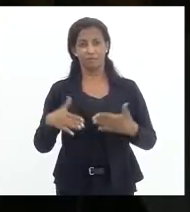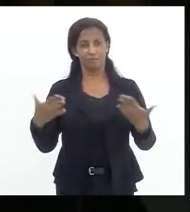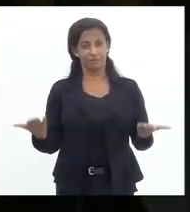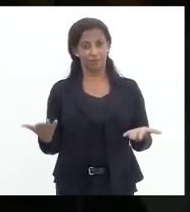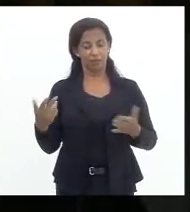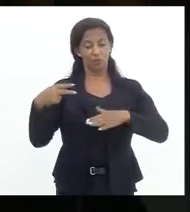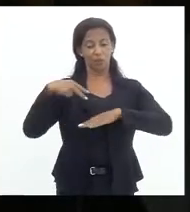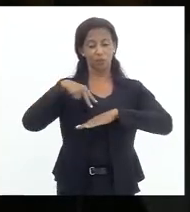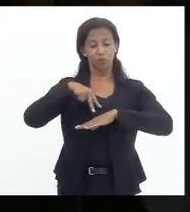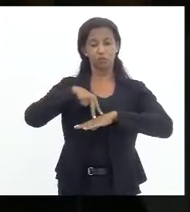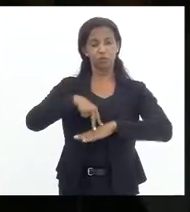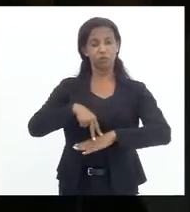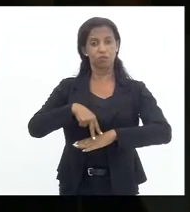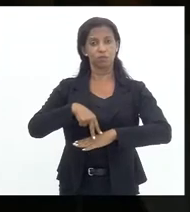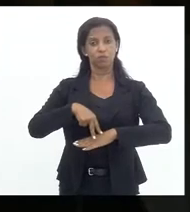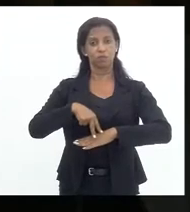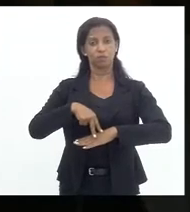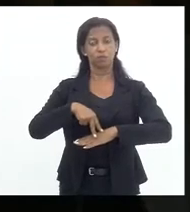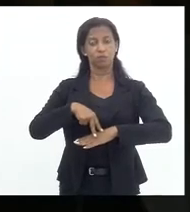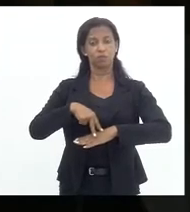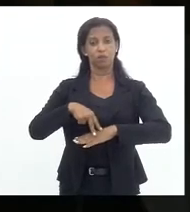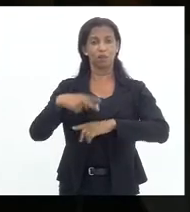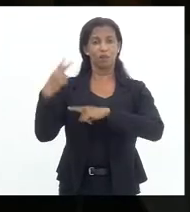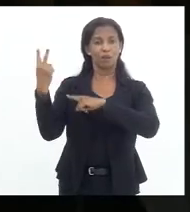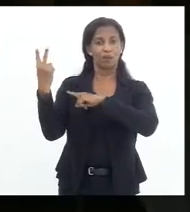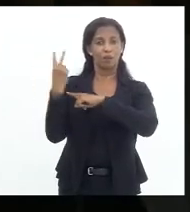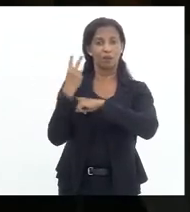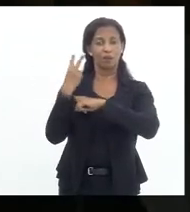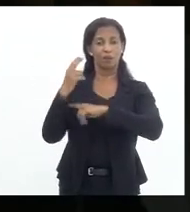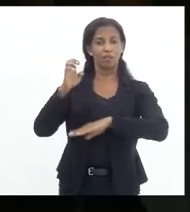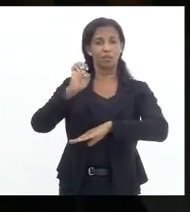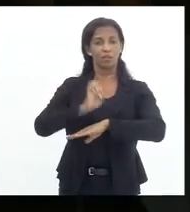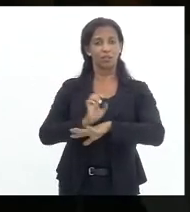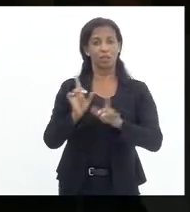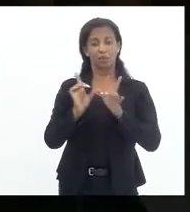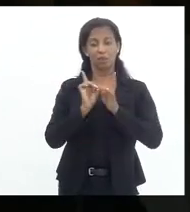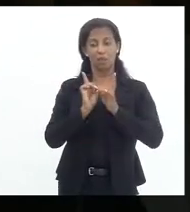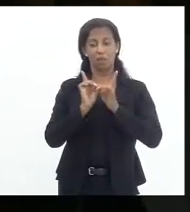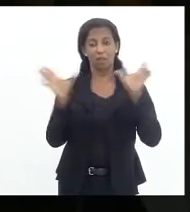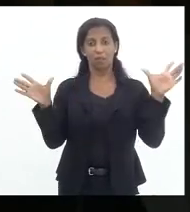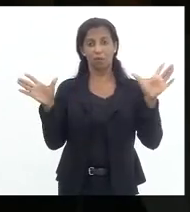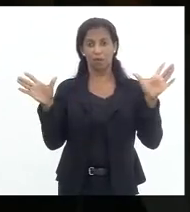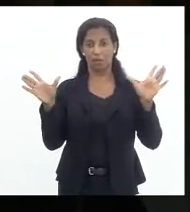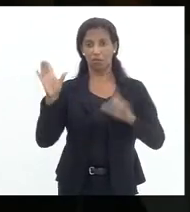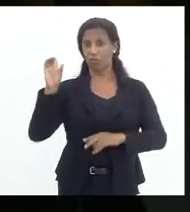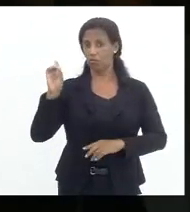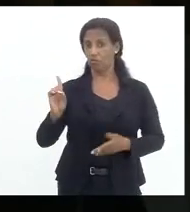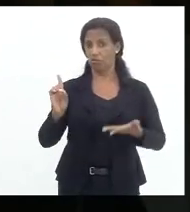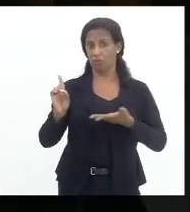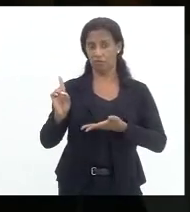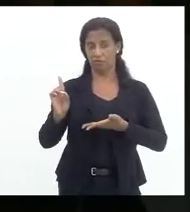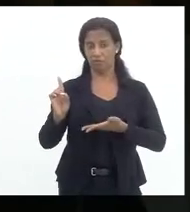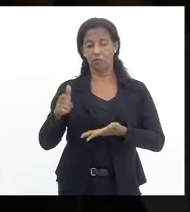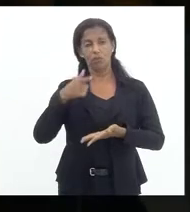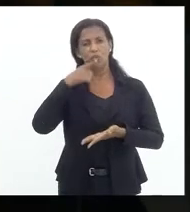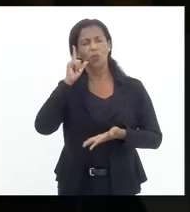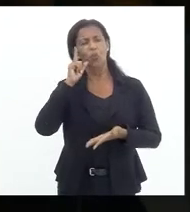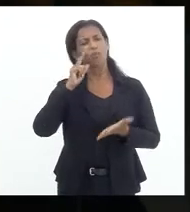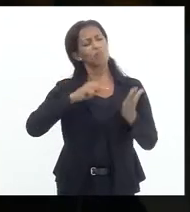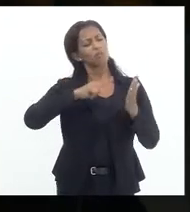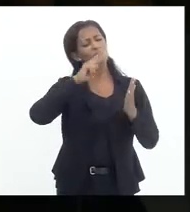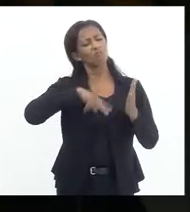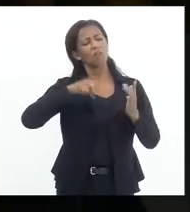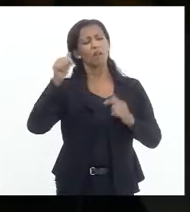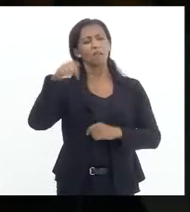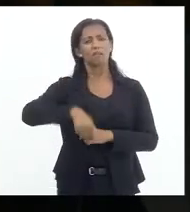prontidão na defesa do Estado democrático de direito ontem li aqui Deputado